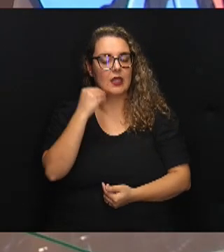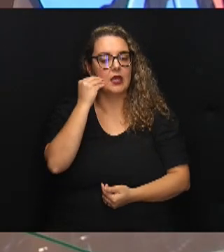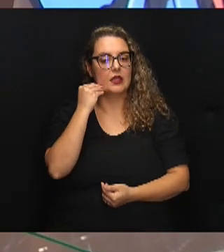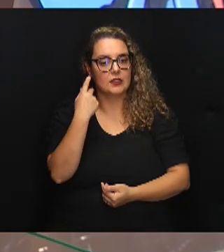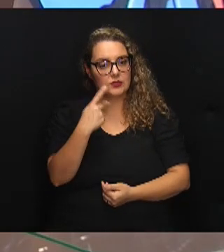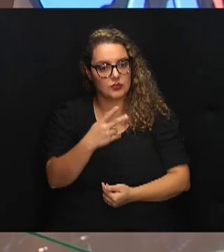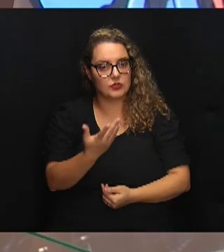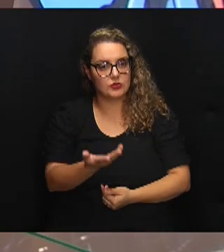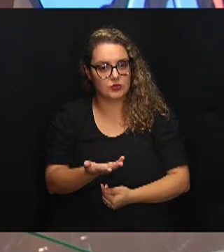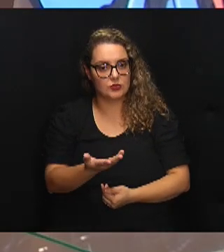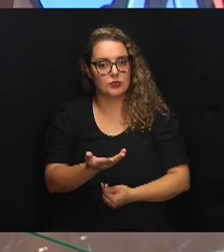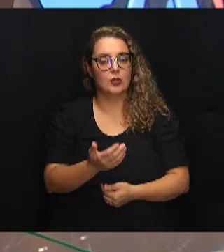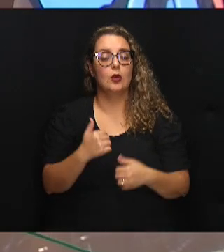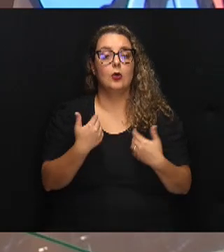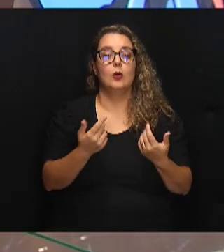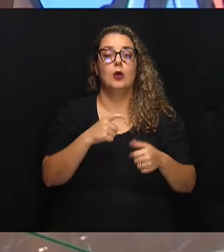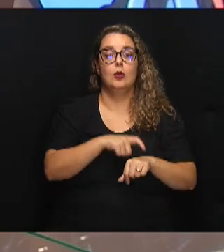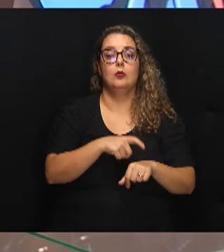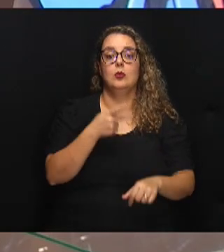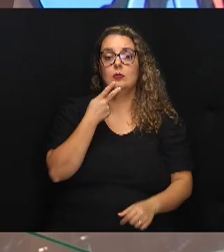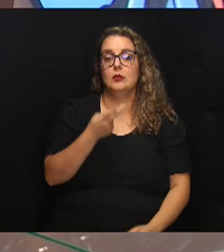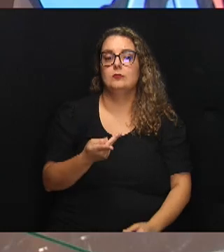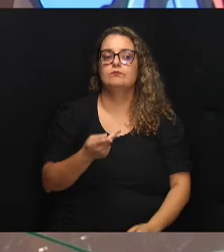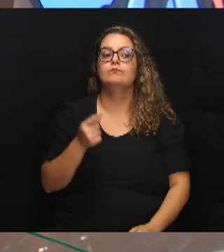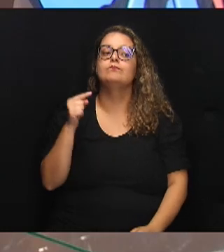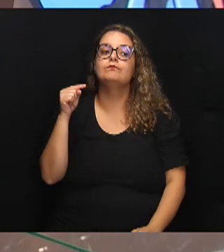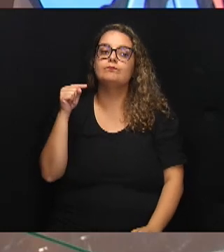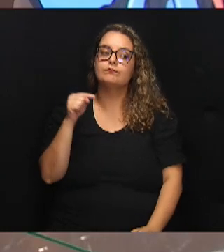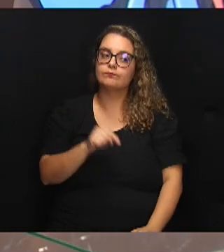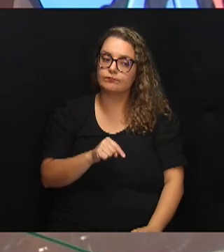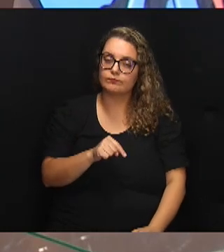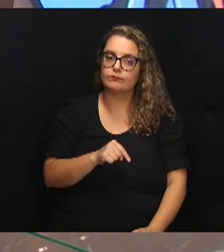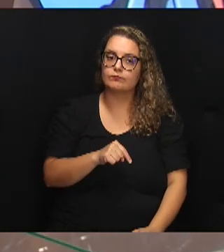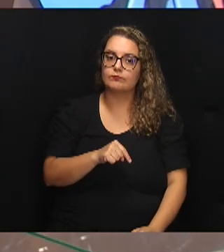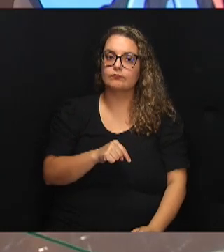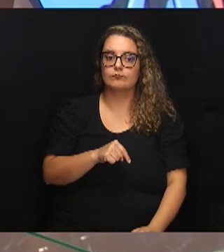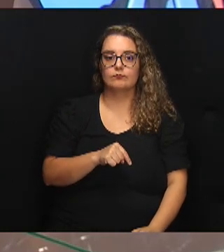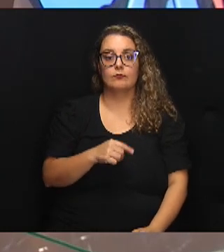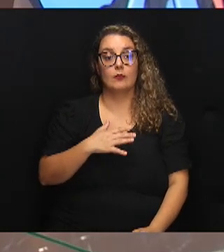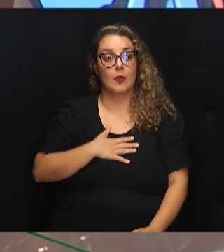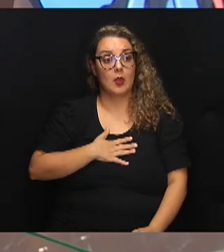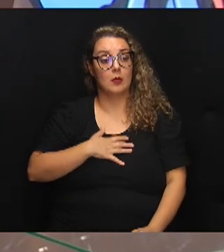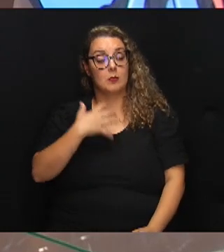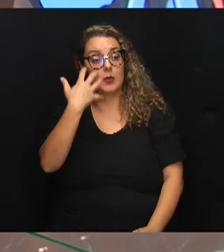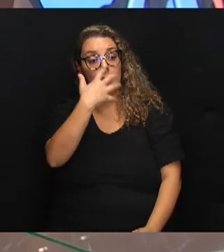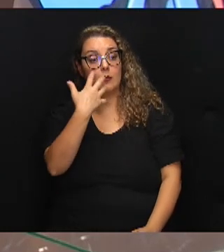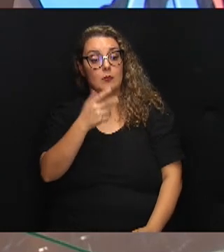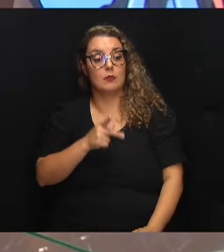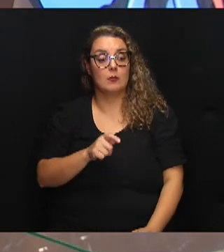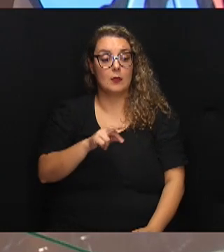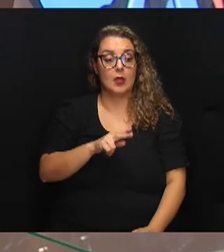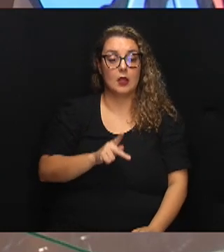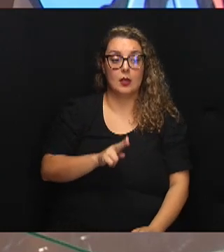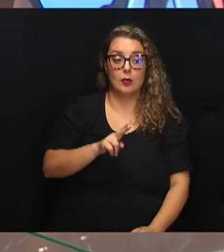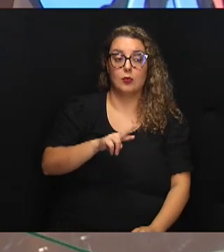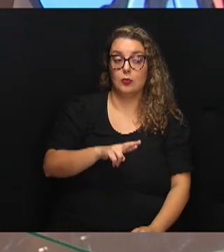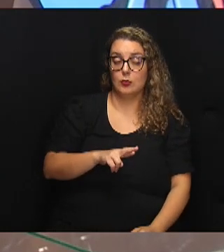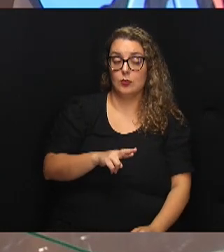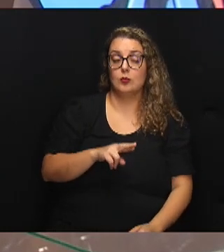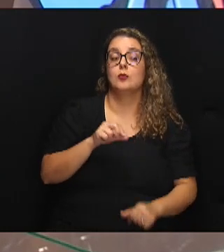experiência, então, em que momento você fala, eu vou transformar essa minha paixão pelo parkour em um negócio?